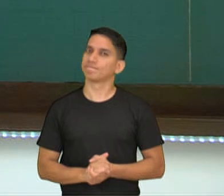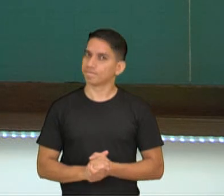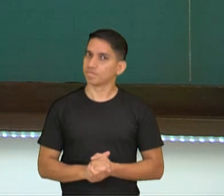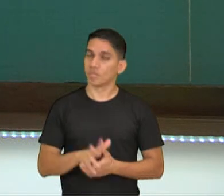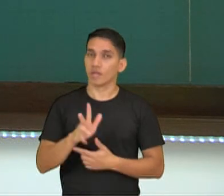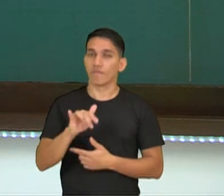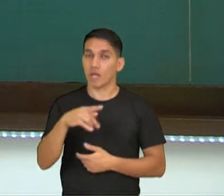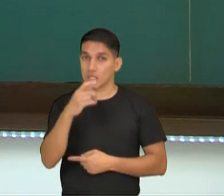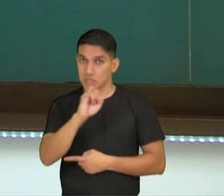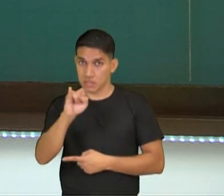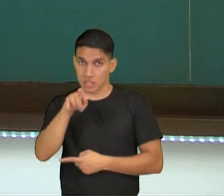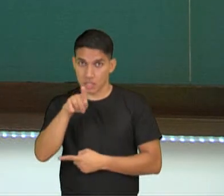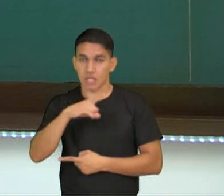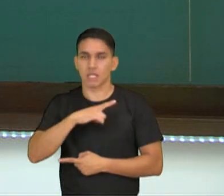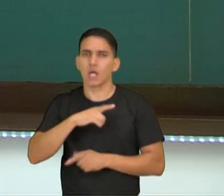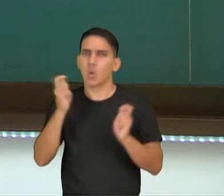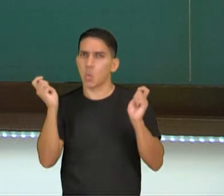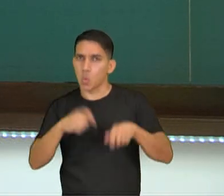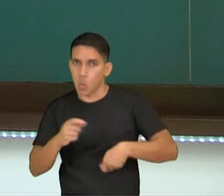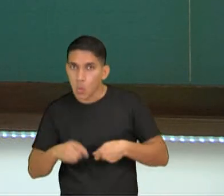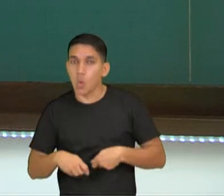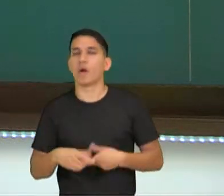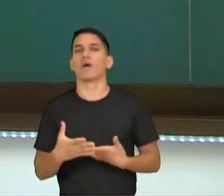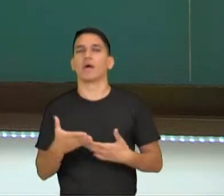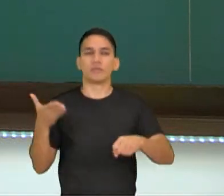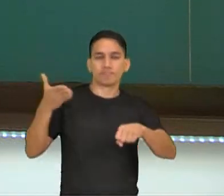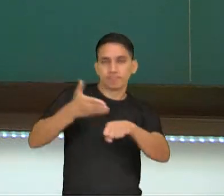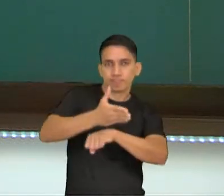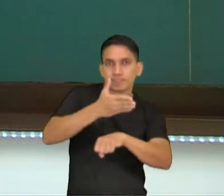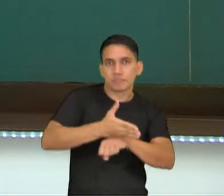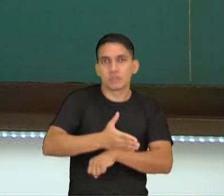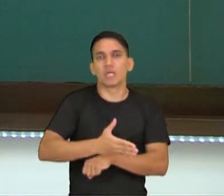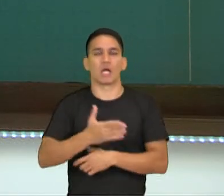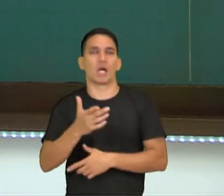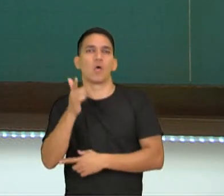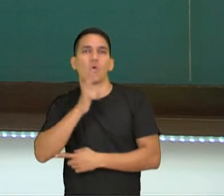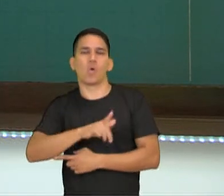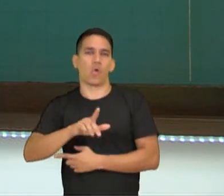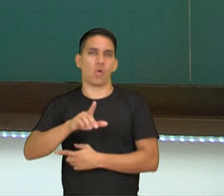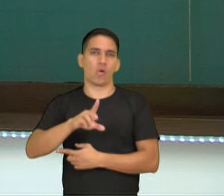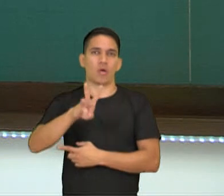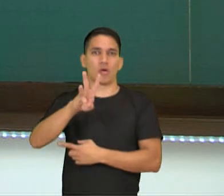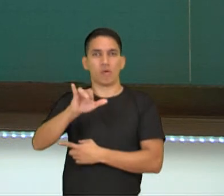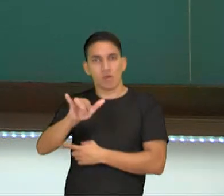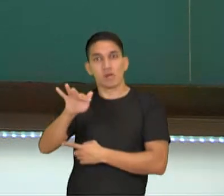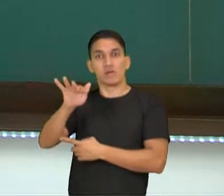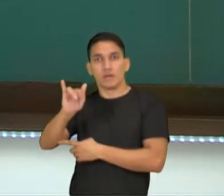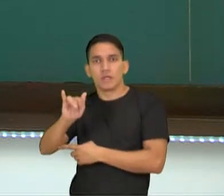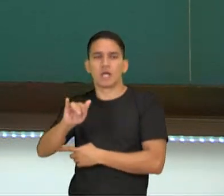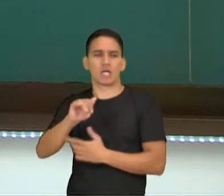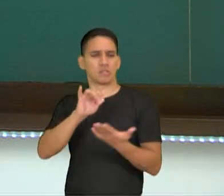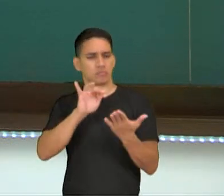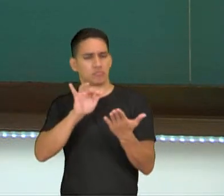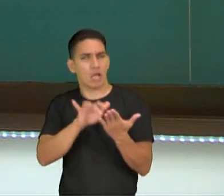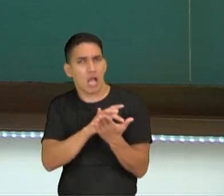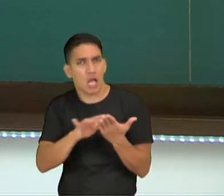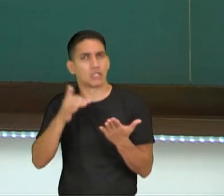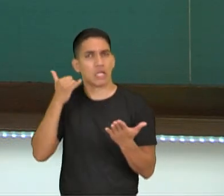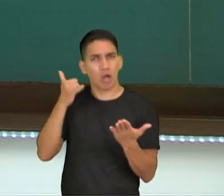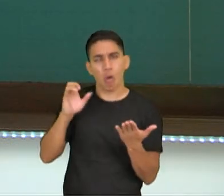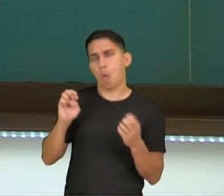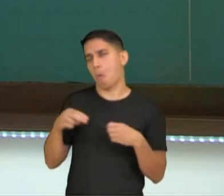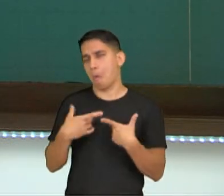se vocês tiverem a possibilidade de acessar, tiver aí uma rede Wi-Fi, um celular ou um notebook,